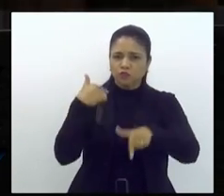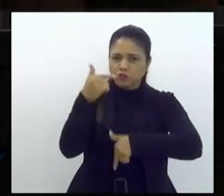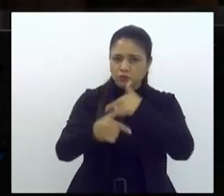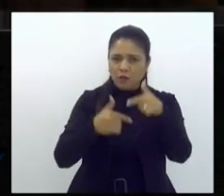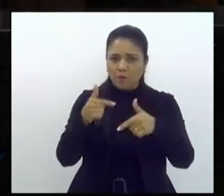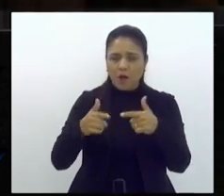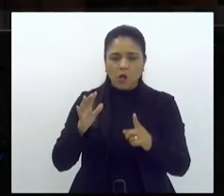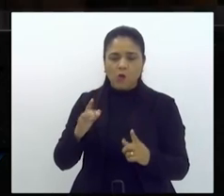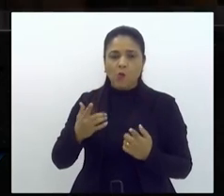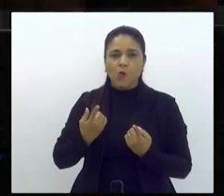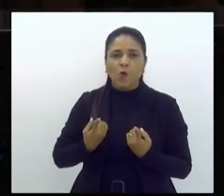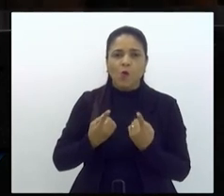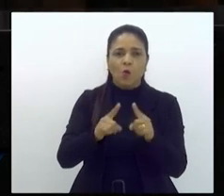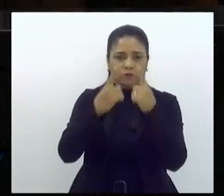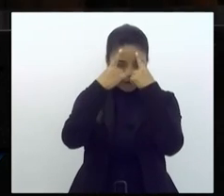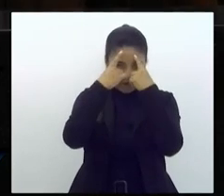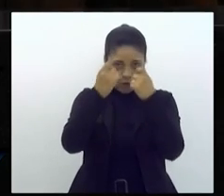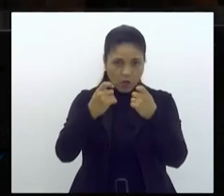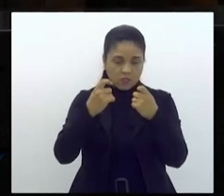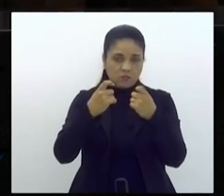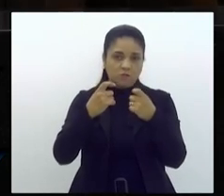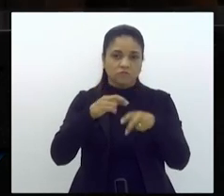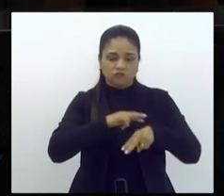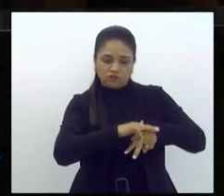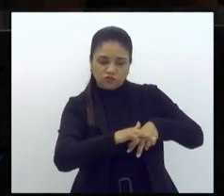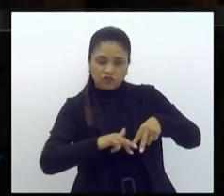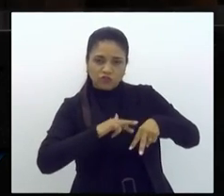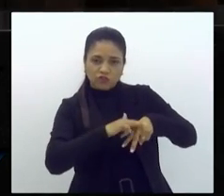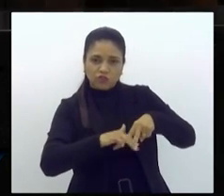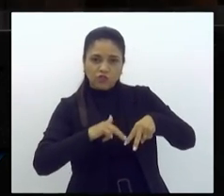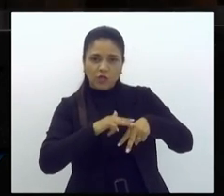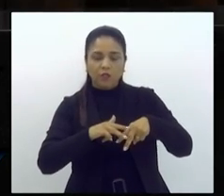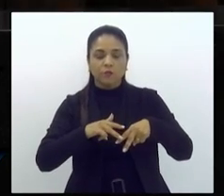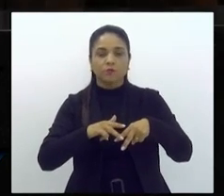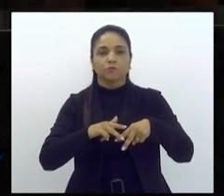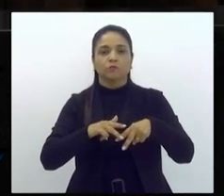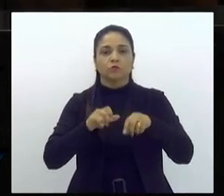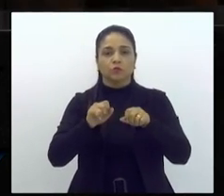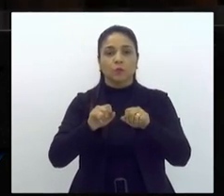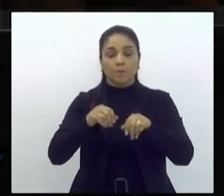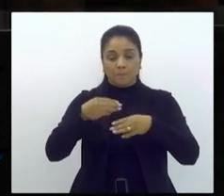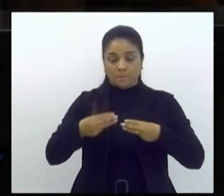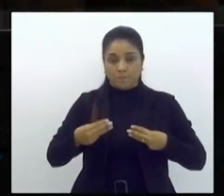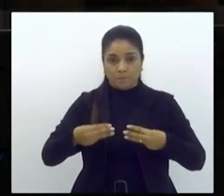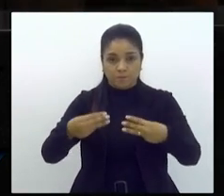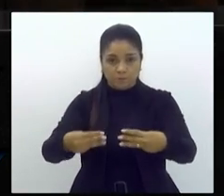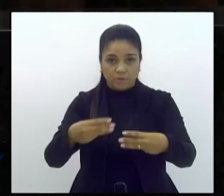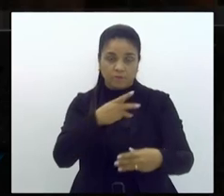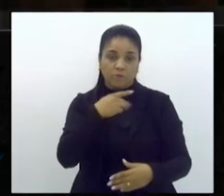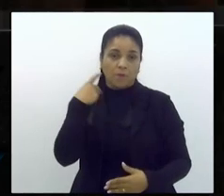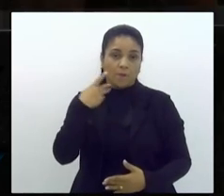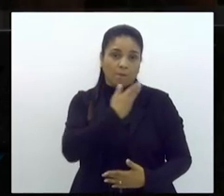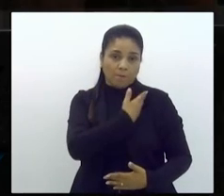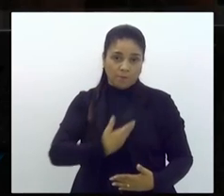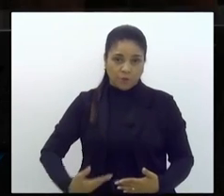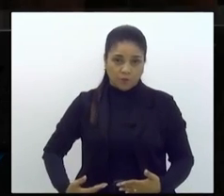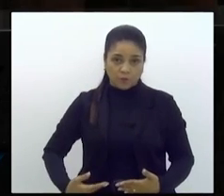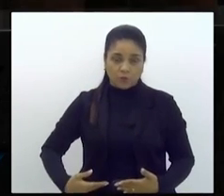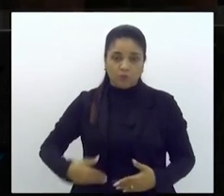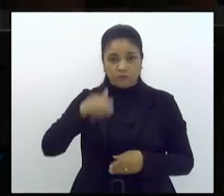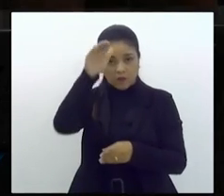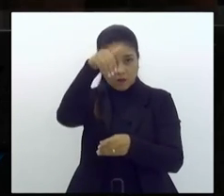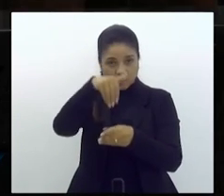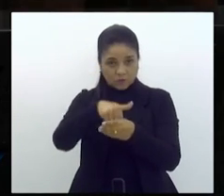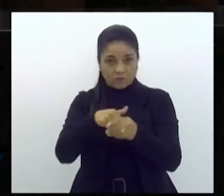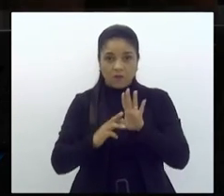violência política de gênero do Ministério Público ele legal que representou a Procuradoria da República